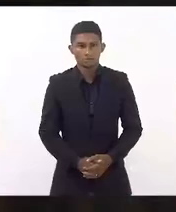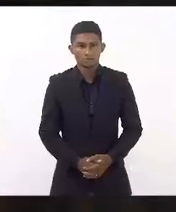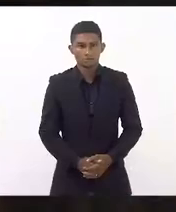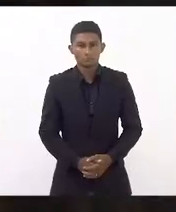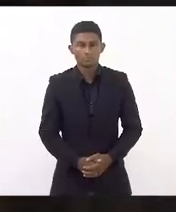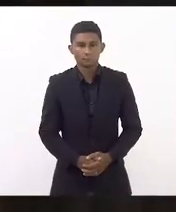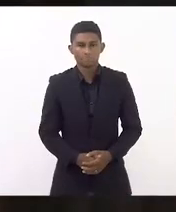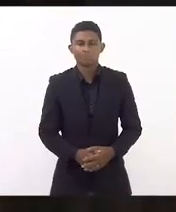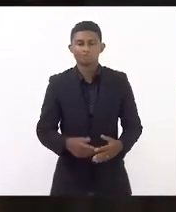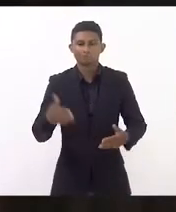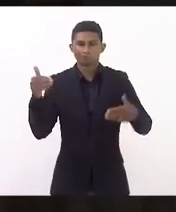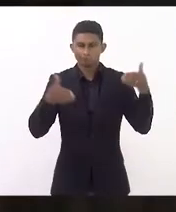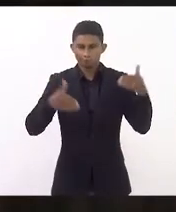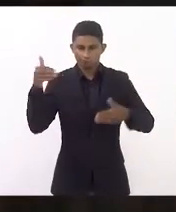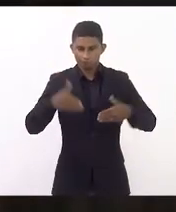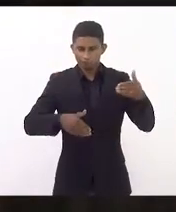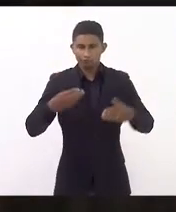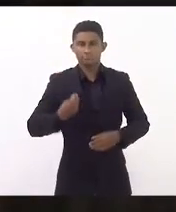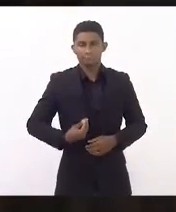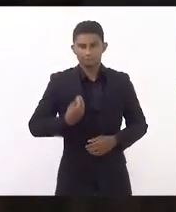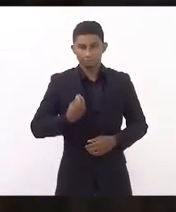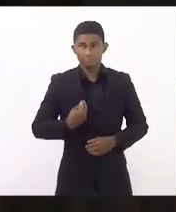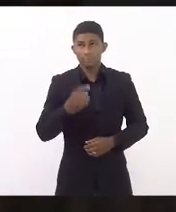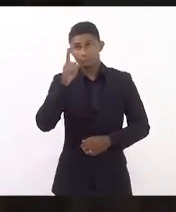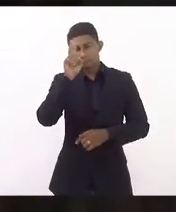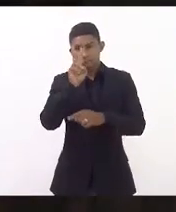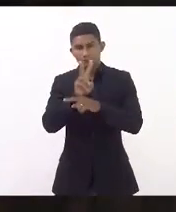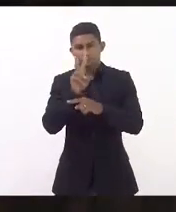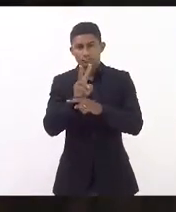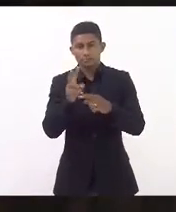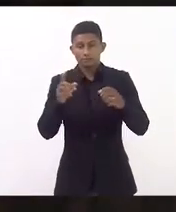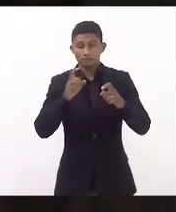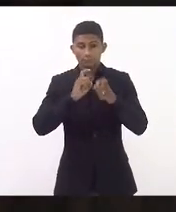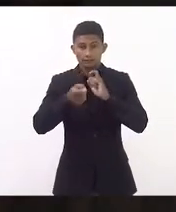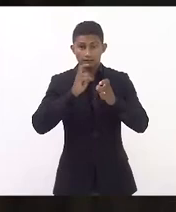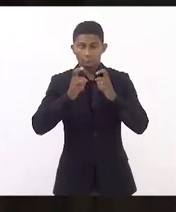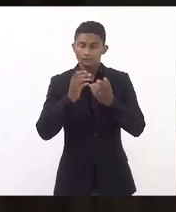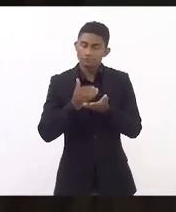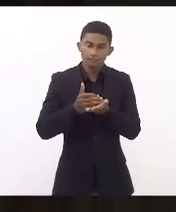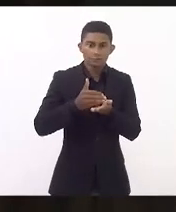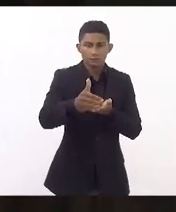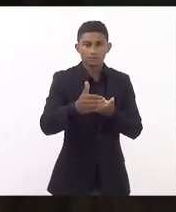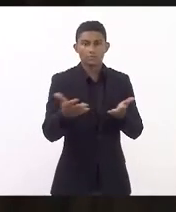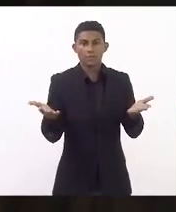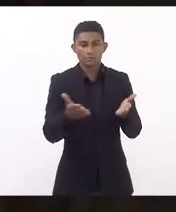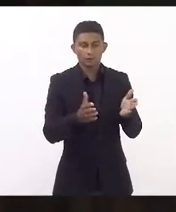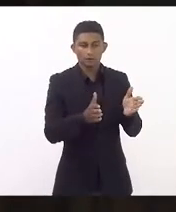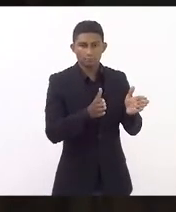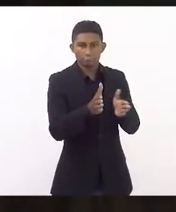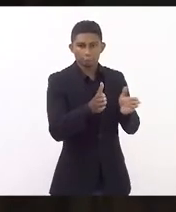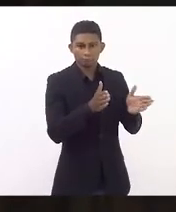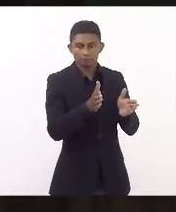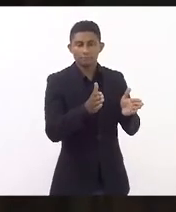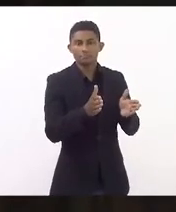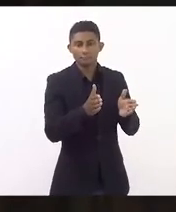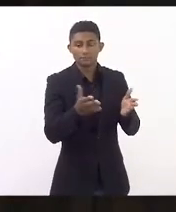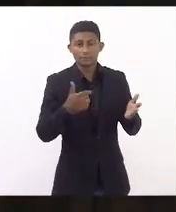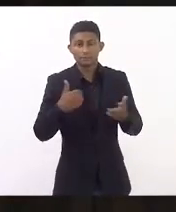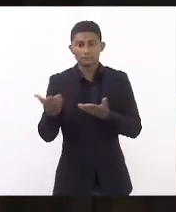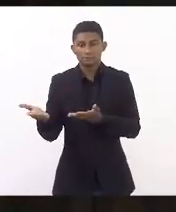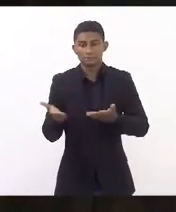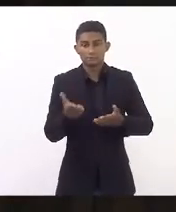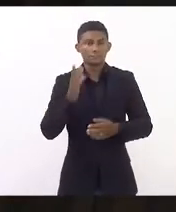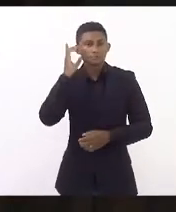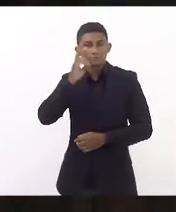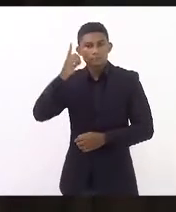Havendo número legal e sob a proteção de Deus, iniciamos nosso trabalho. Está aberta a sessão. A presidência convida o nobre